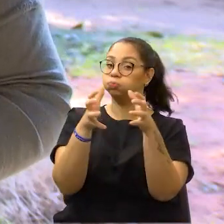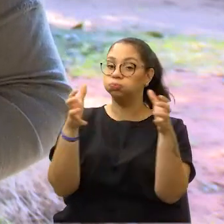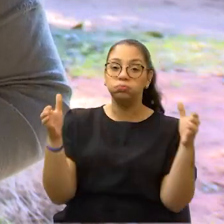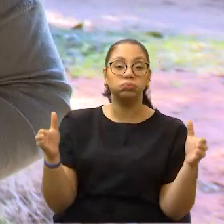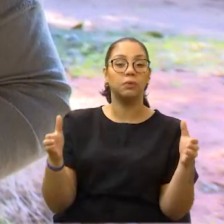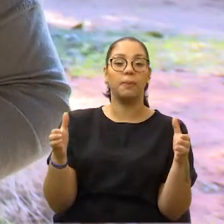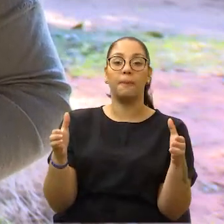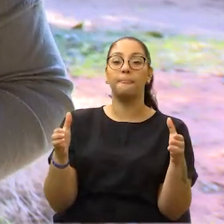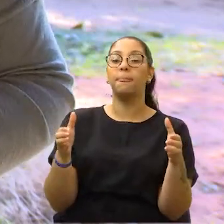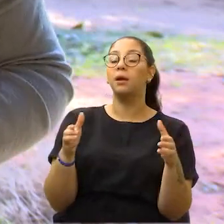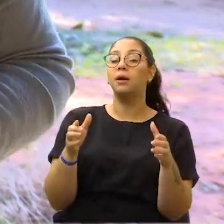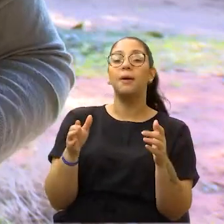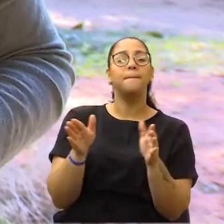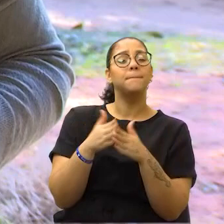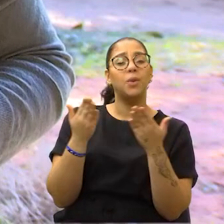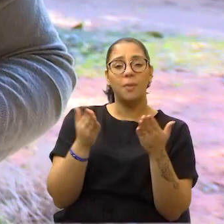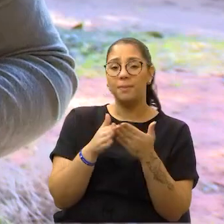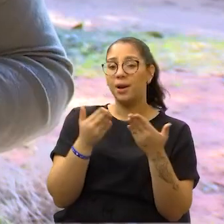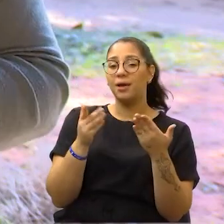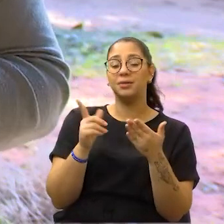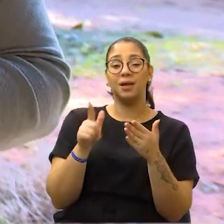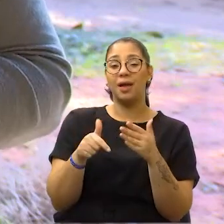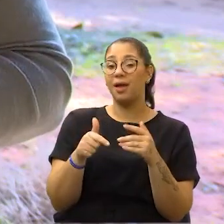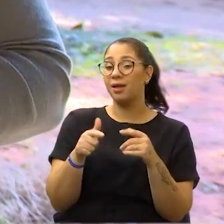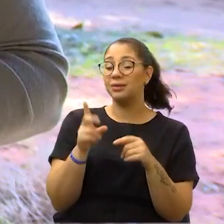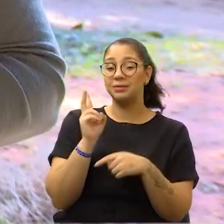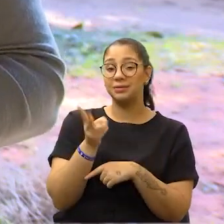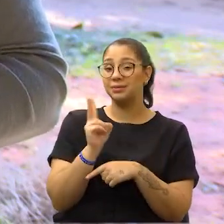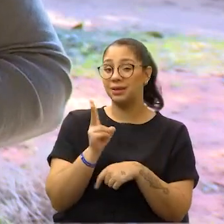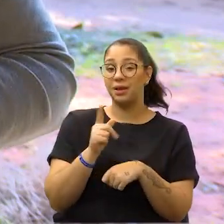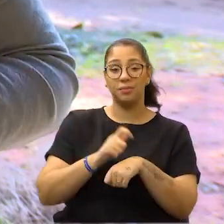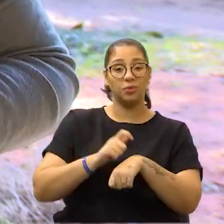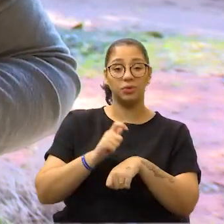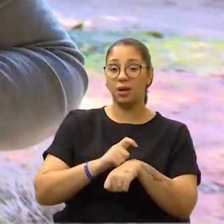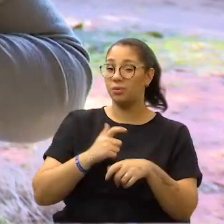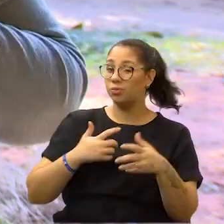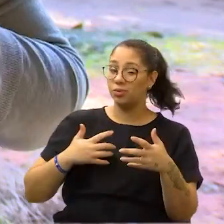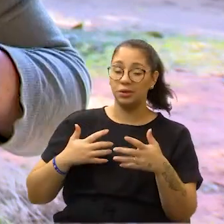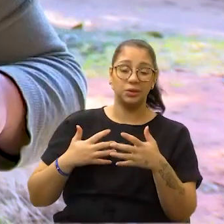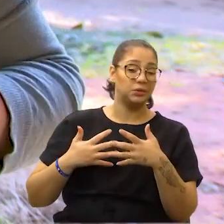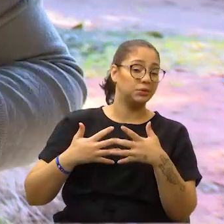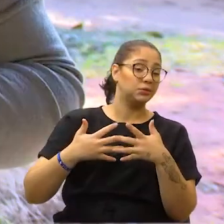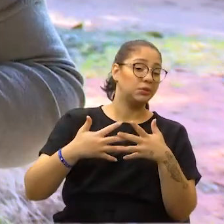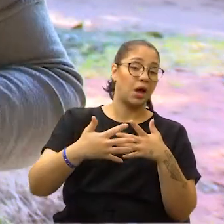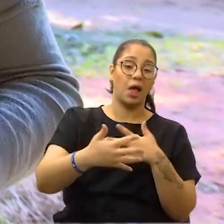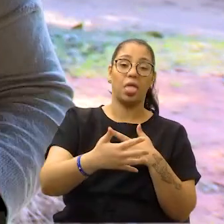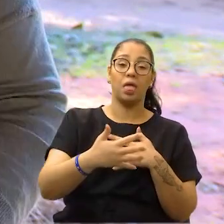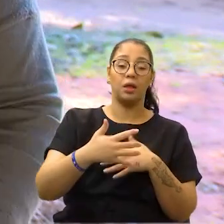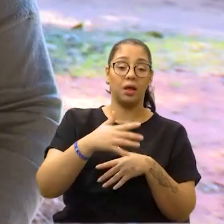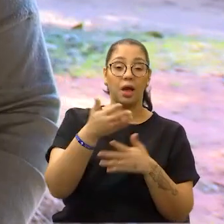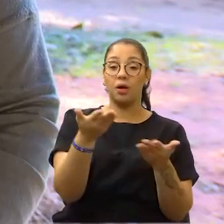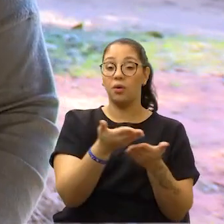agravado demais e a situação da pobreza ela atravessa o tempo todo